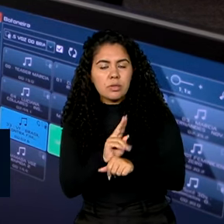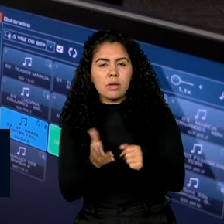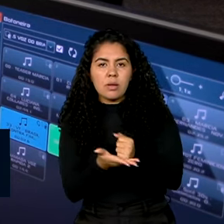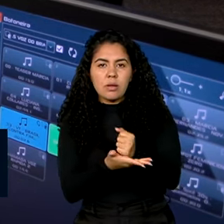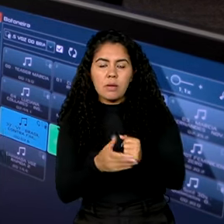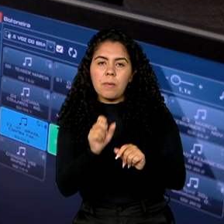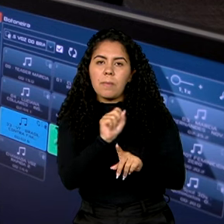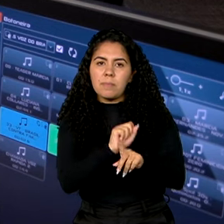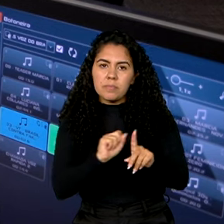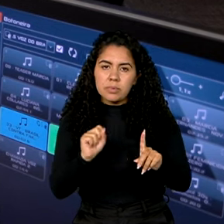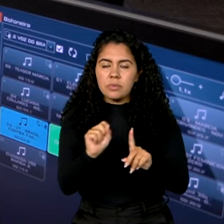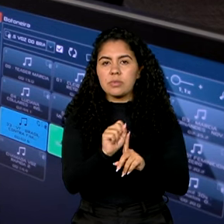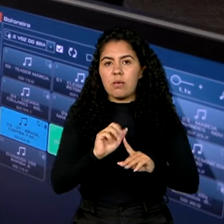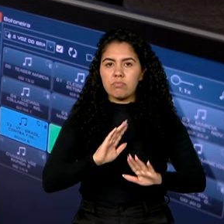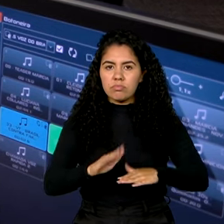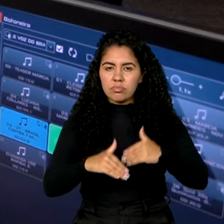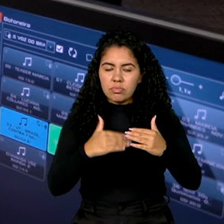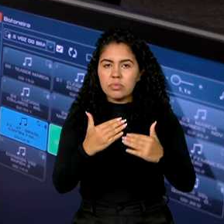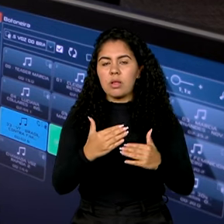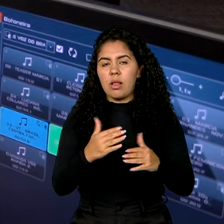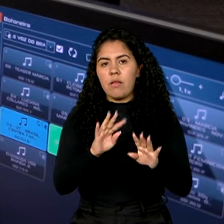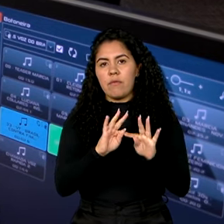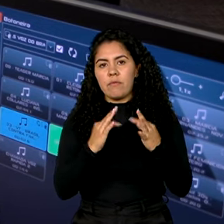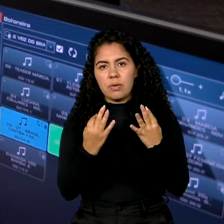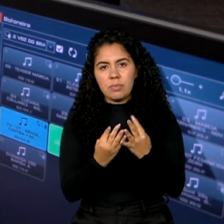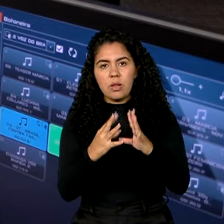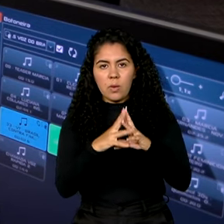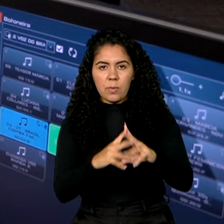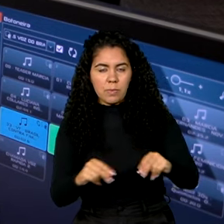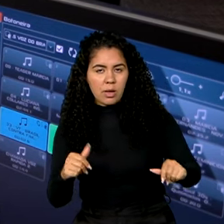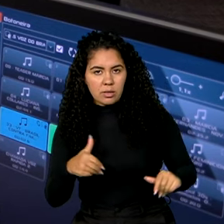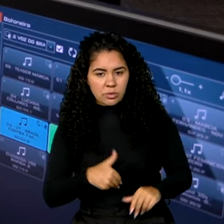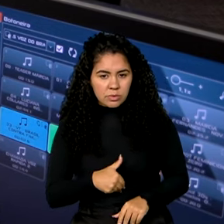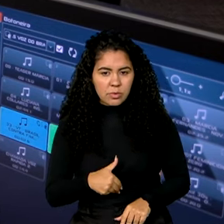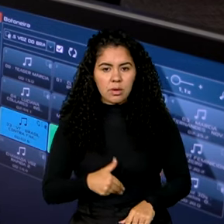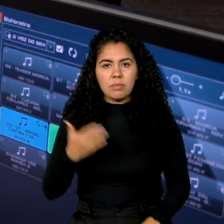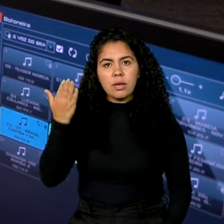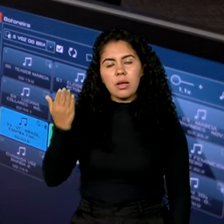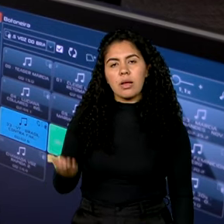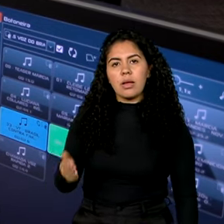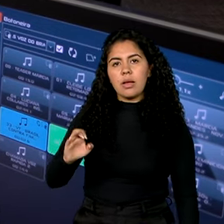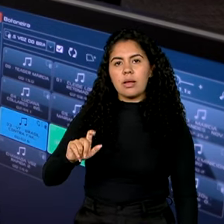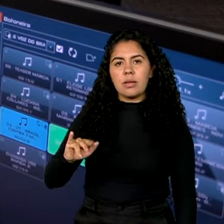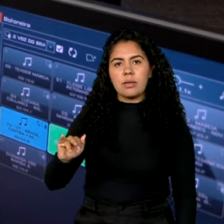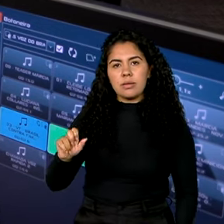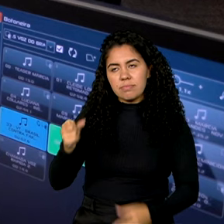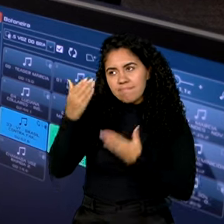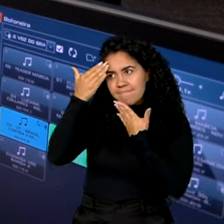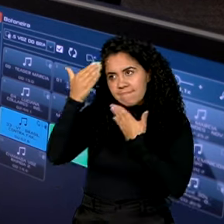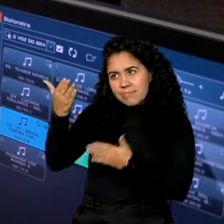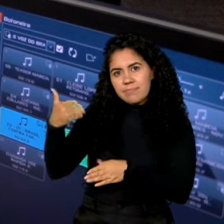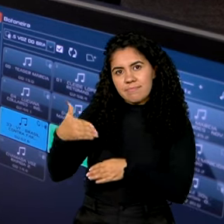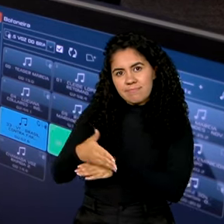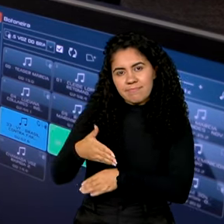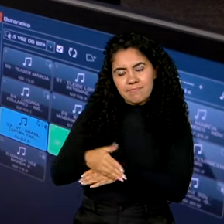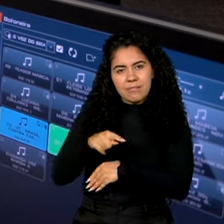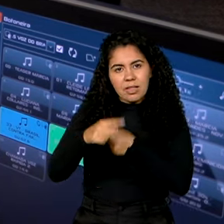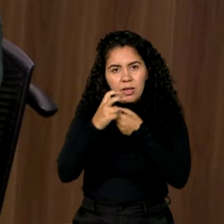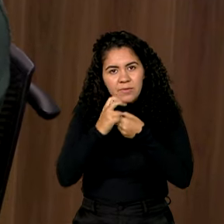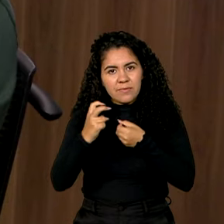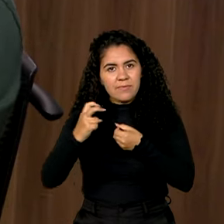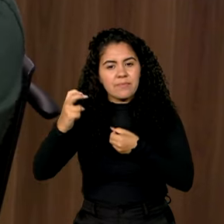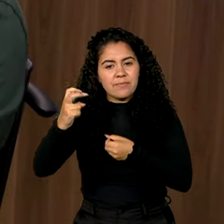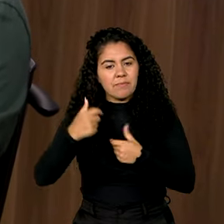Desenvolvimento e assistência social família e combate à fome Elias Oliveira Muito obrigado pela presença aqui na voz do Brasil eu